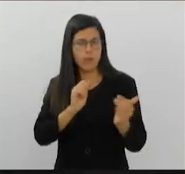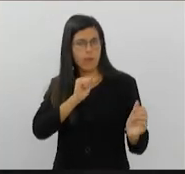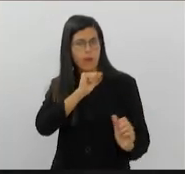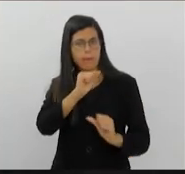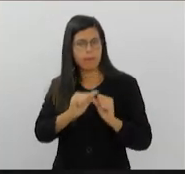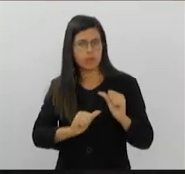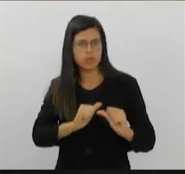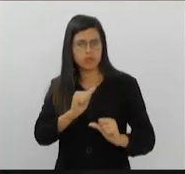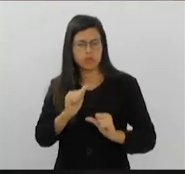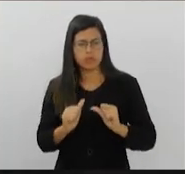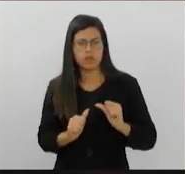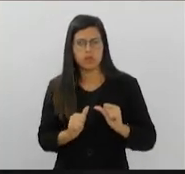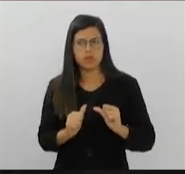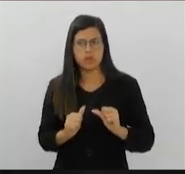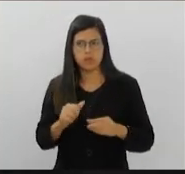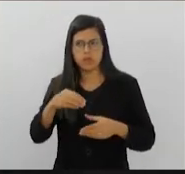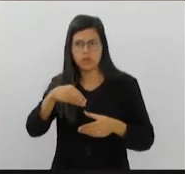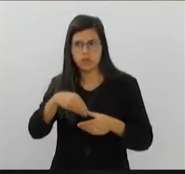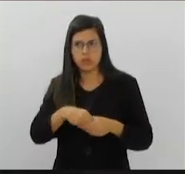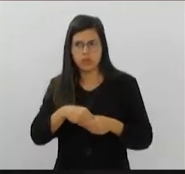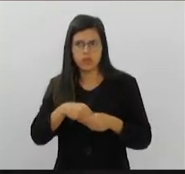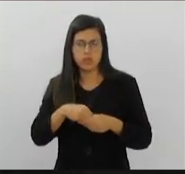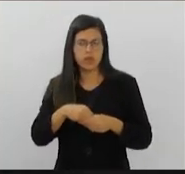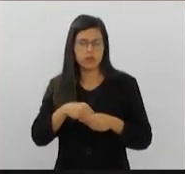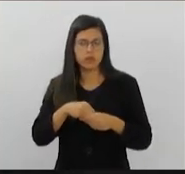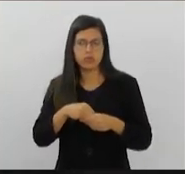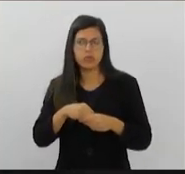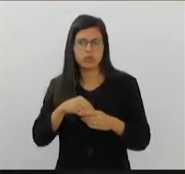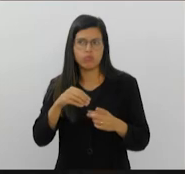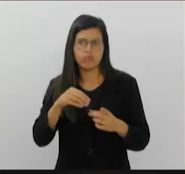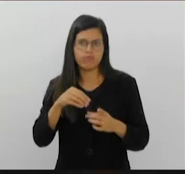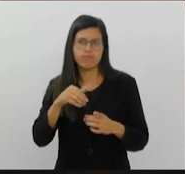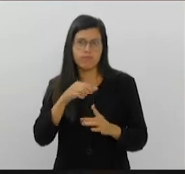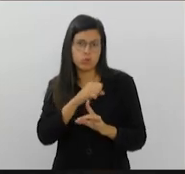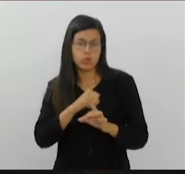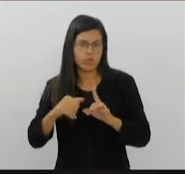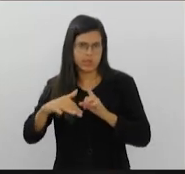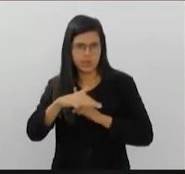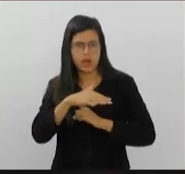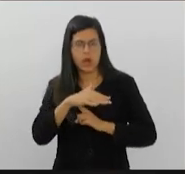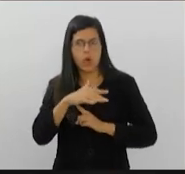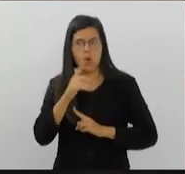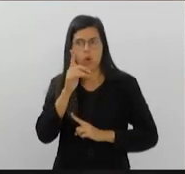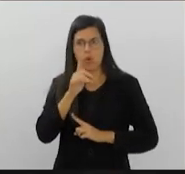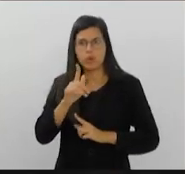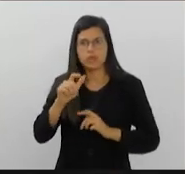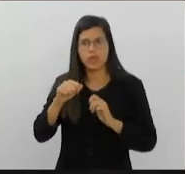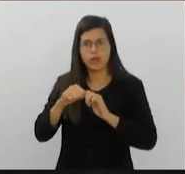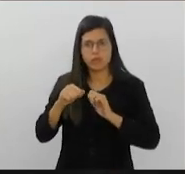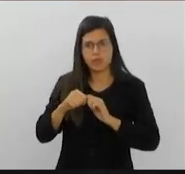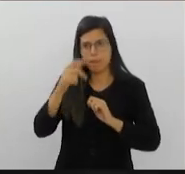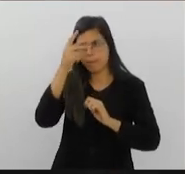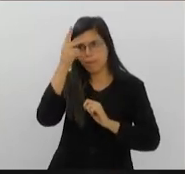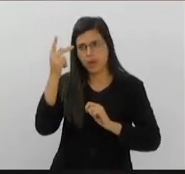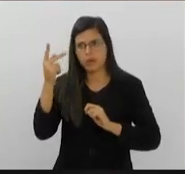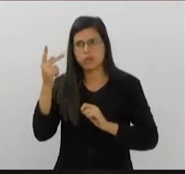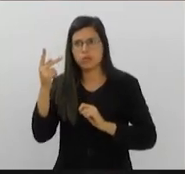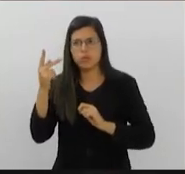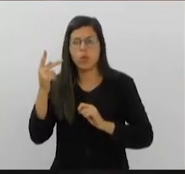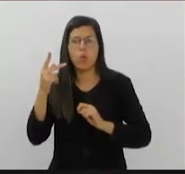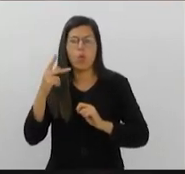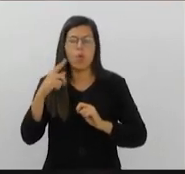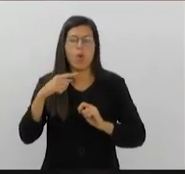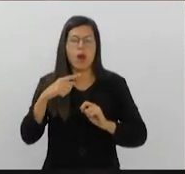mudança, né, dentro da sua bolha social. Ou seja, você consegue fazer com que pessoas que estão em classes